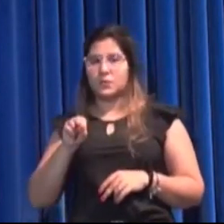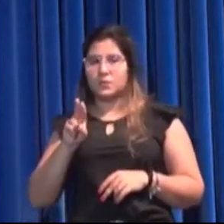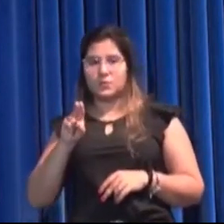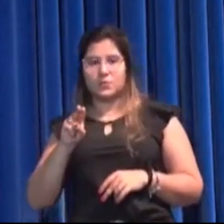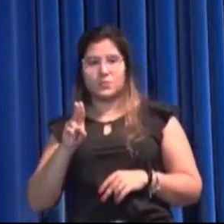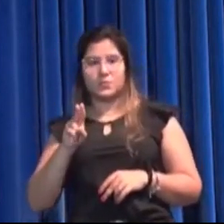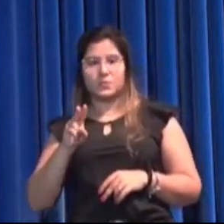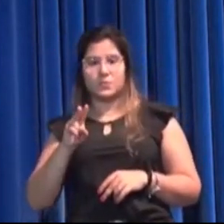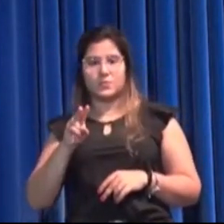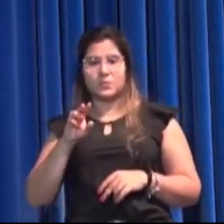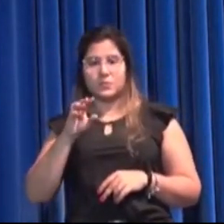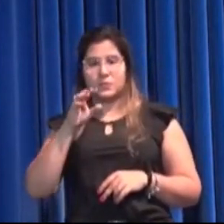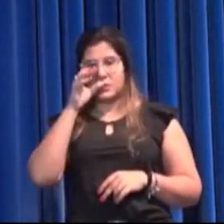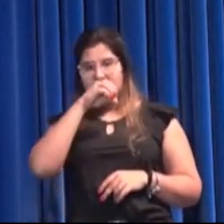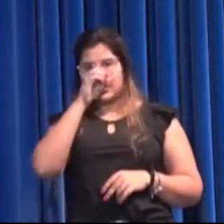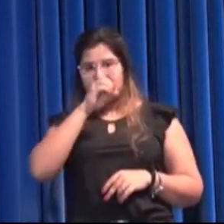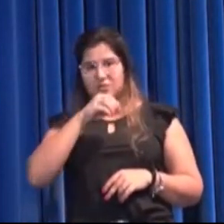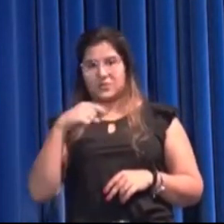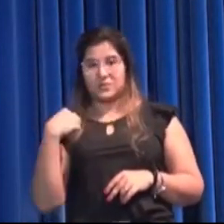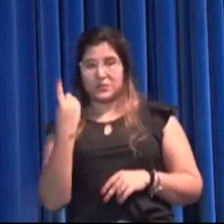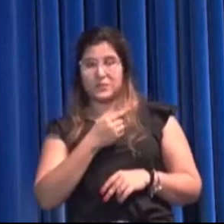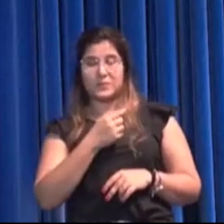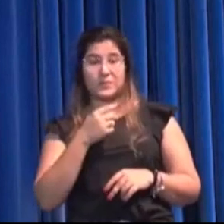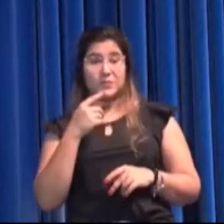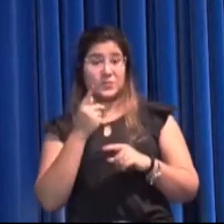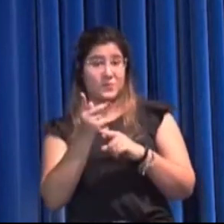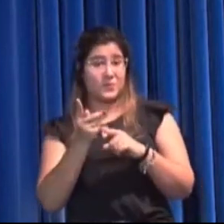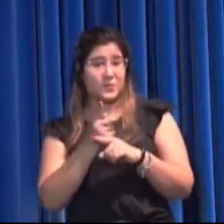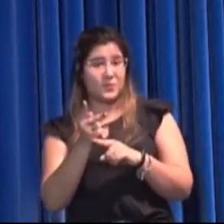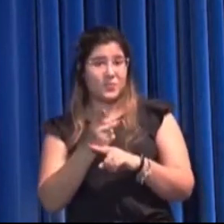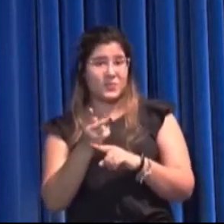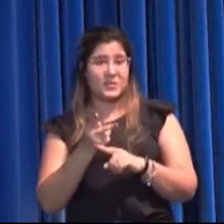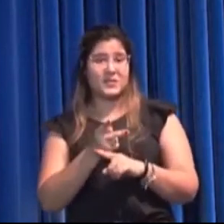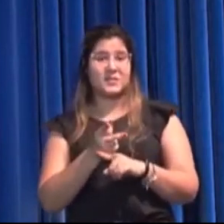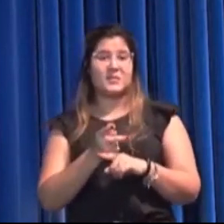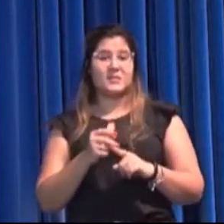E Ele nos busca incansavelmente.